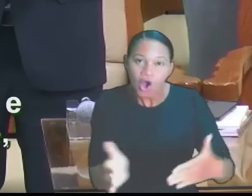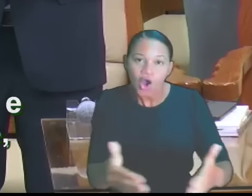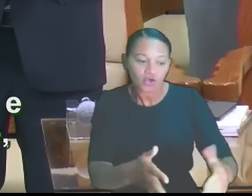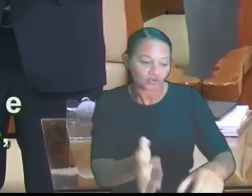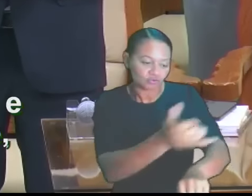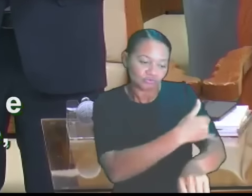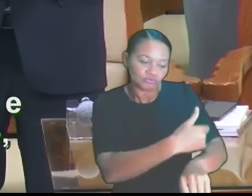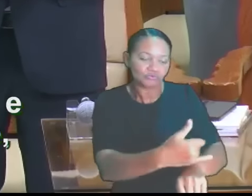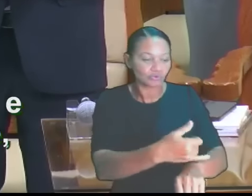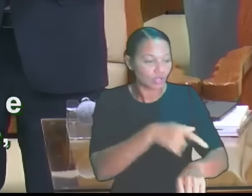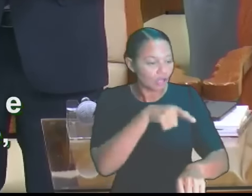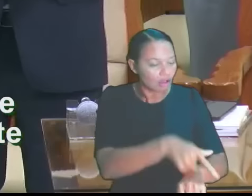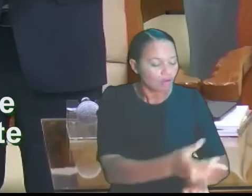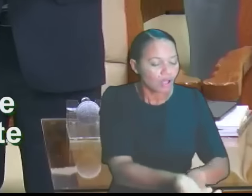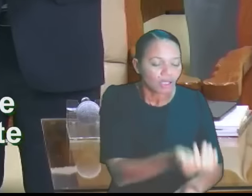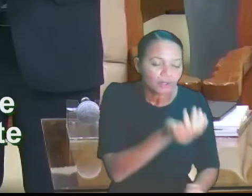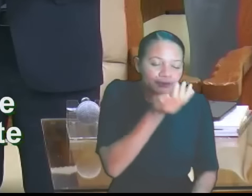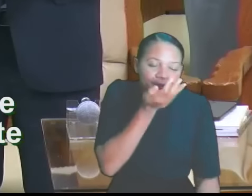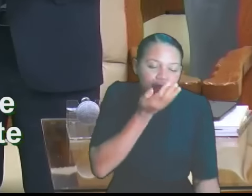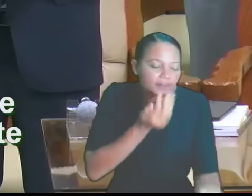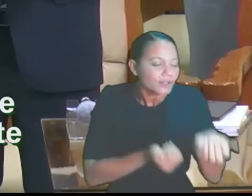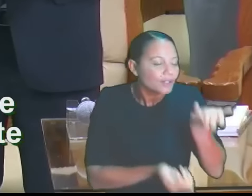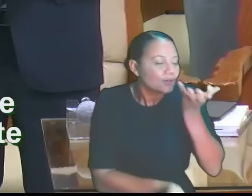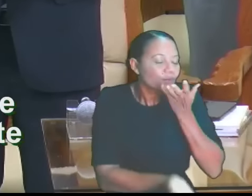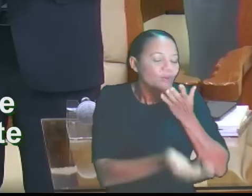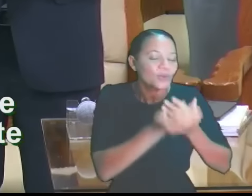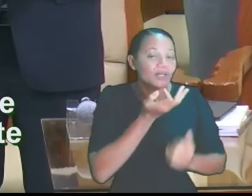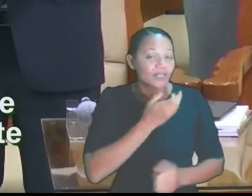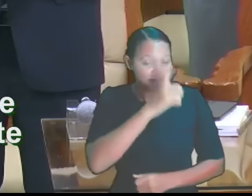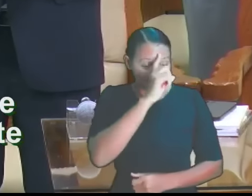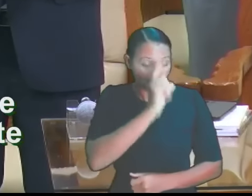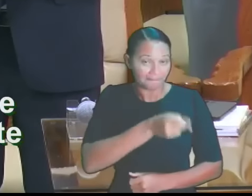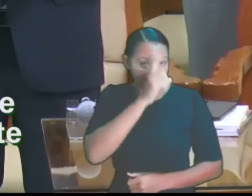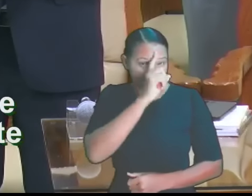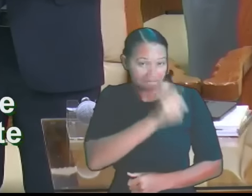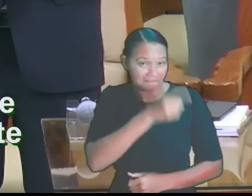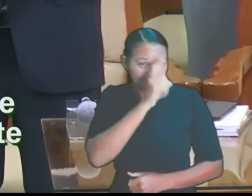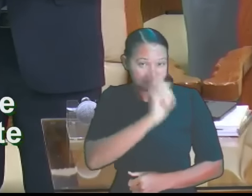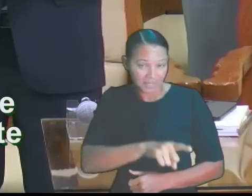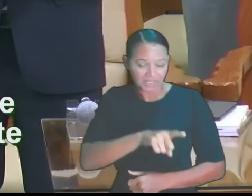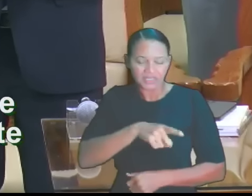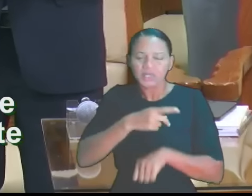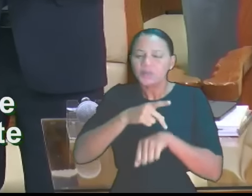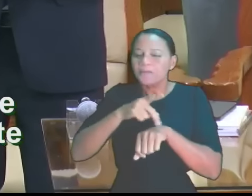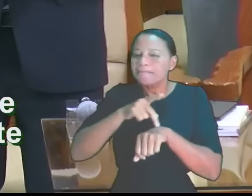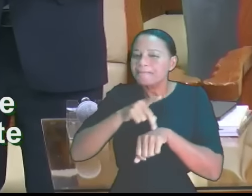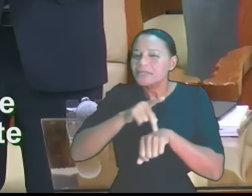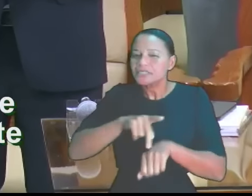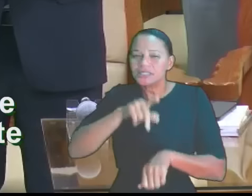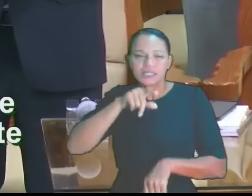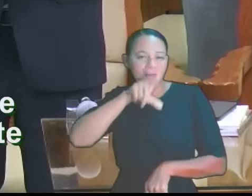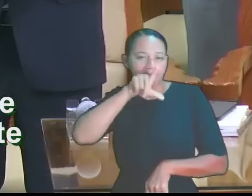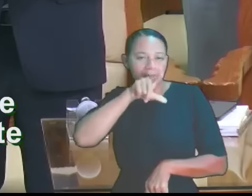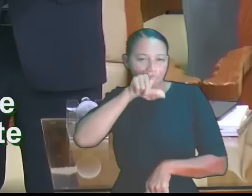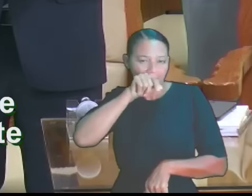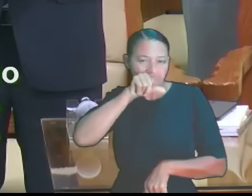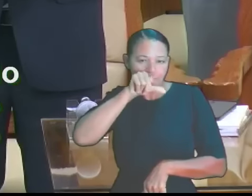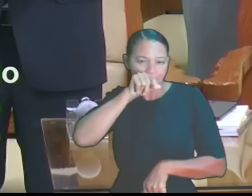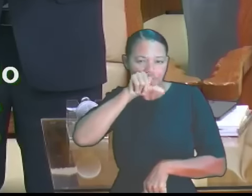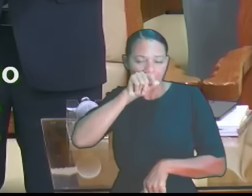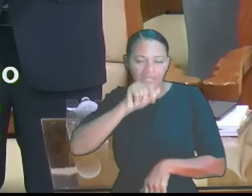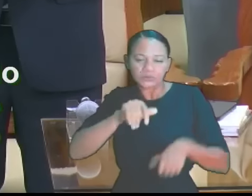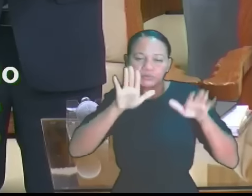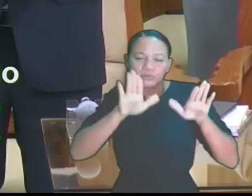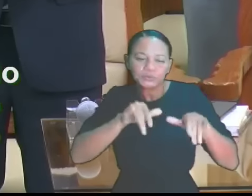que beberás do ribeiro, e eu tenho ordenado os corvos que ali te sustente. Foi, pois, e